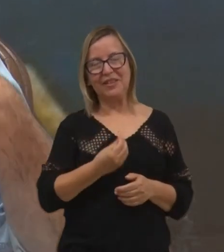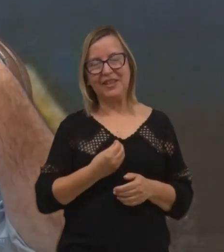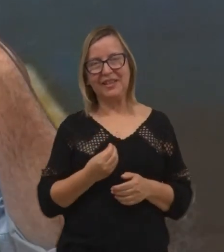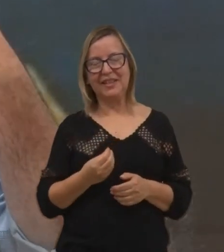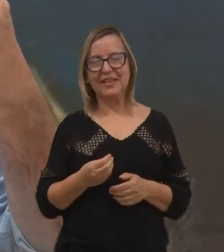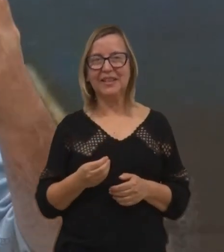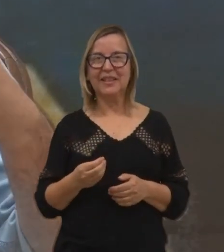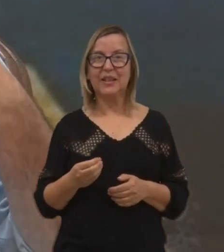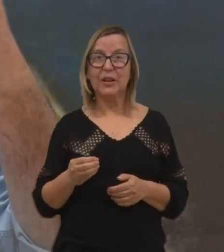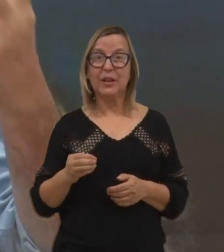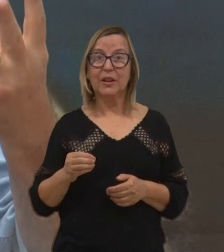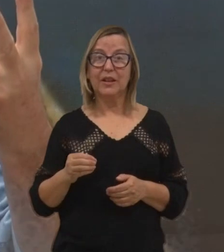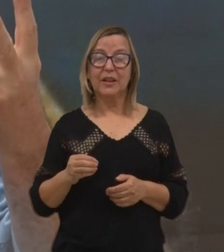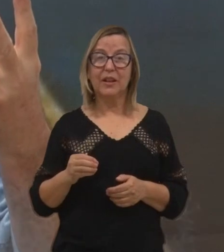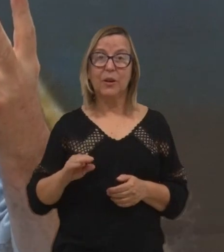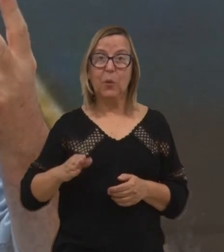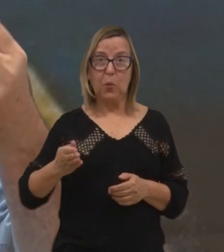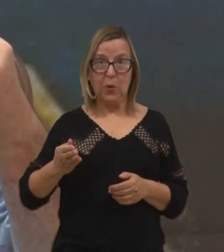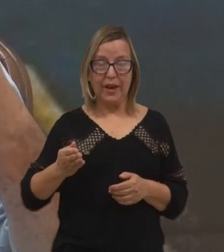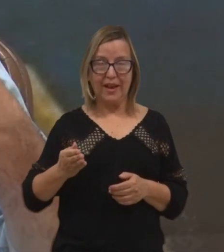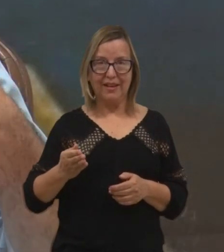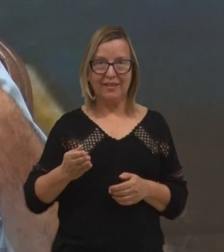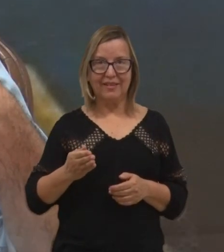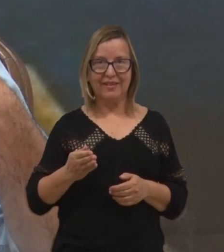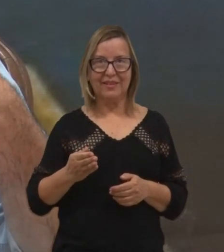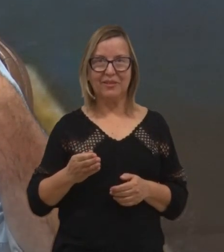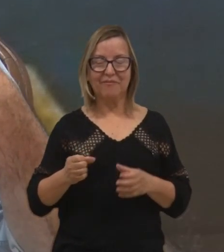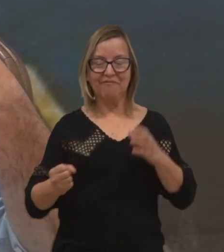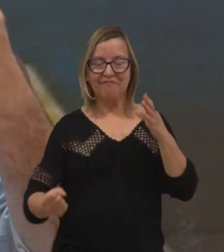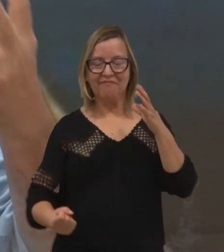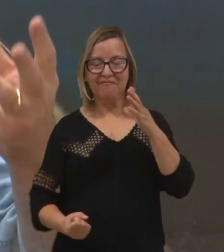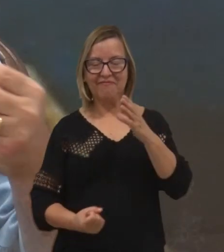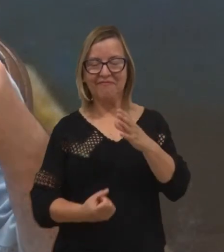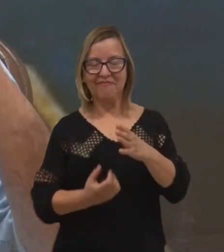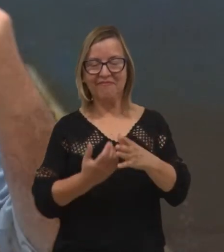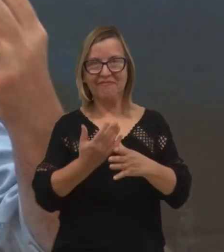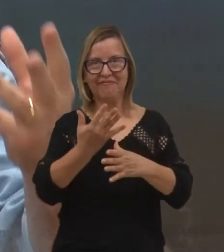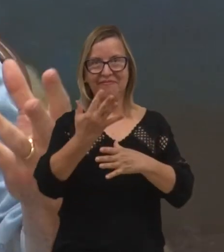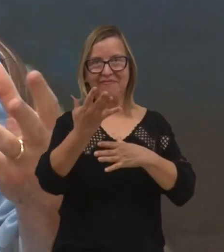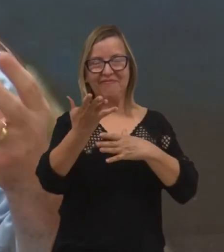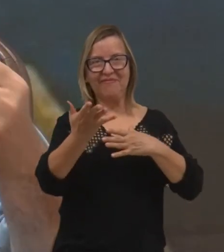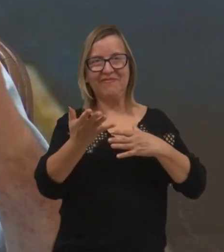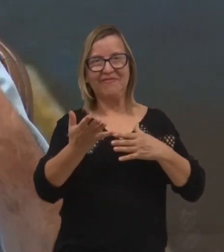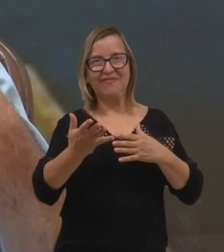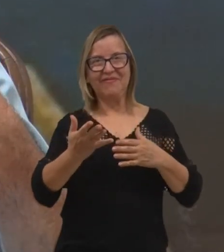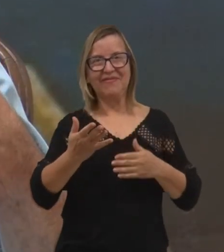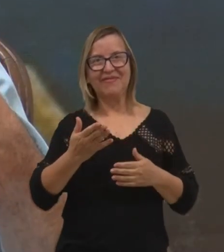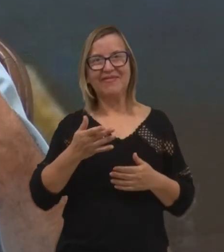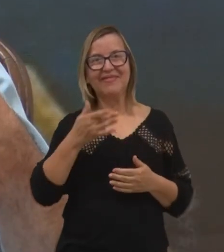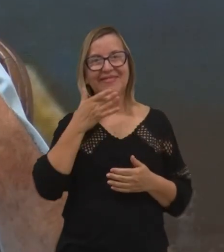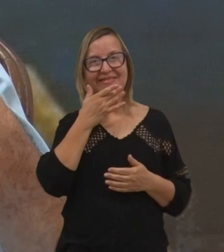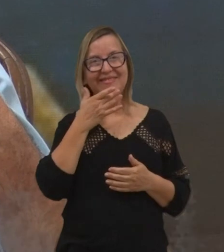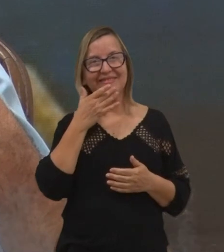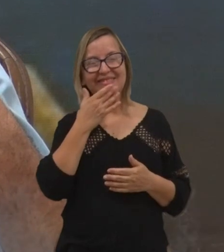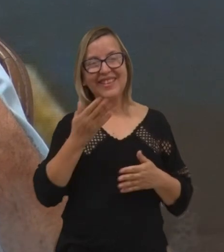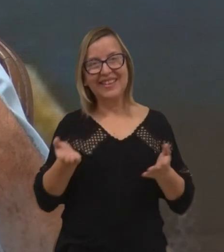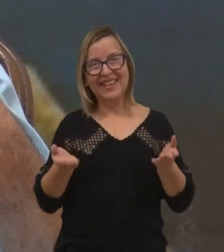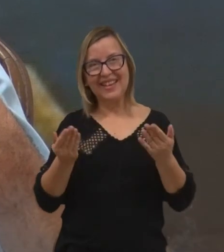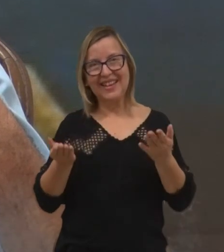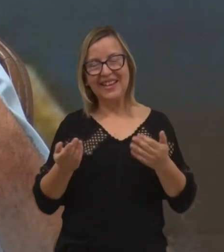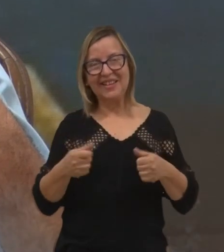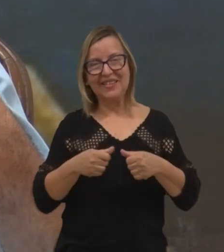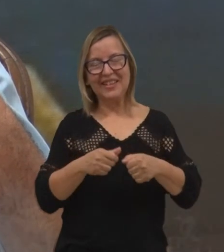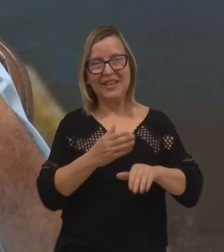flui de dentro do Espírito, isso é leve, isso é gostoso. É verdade. Essa